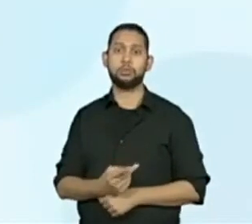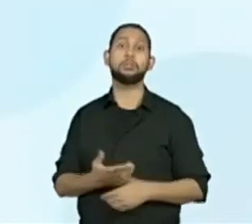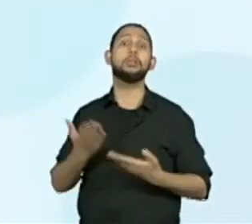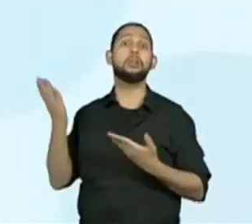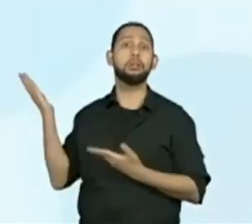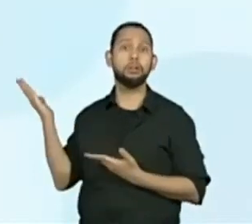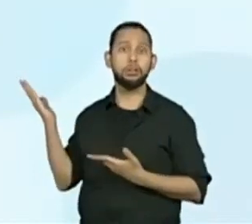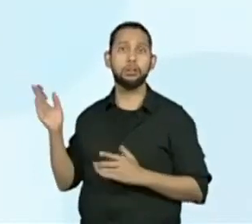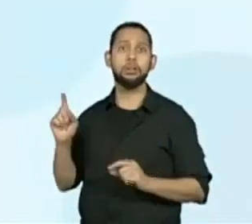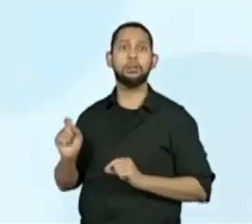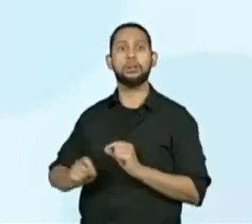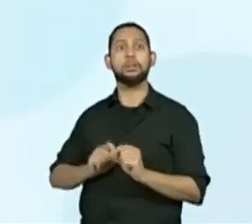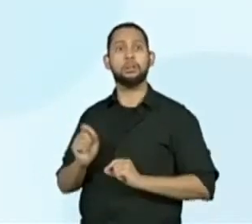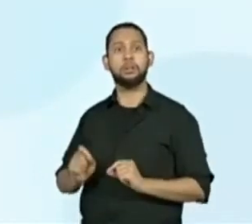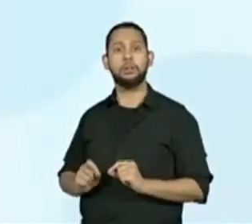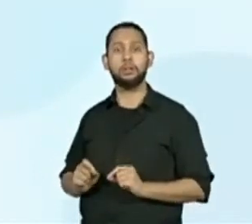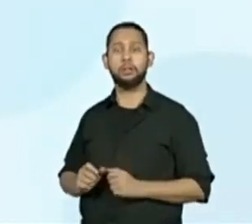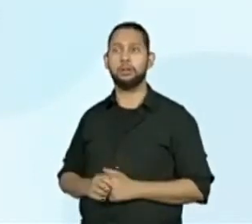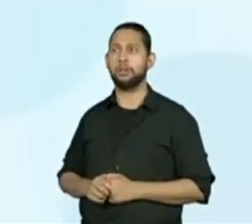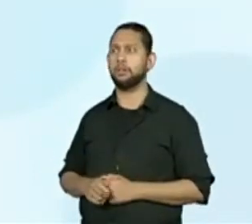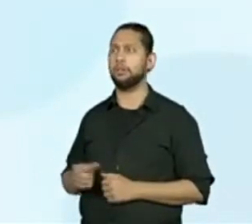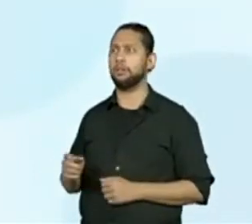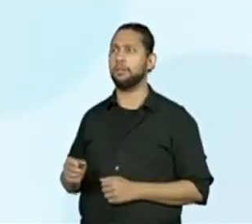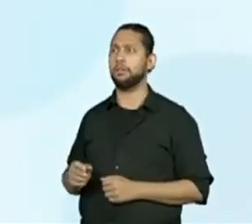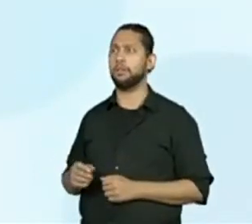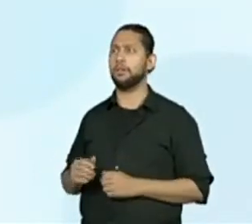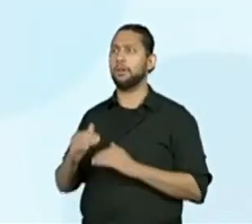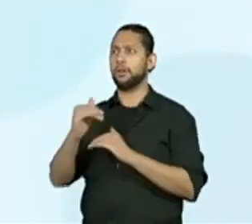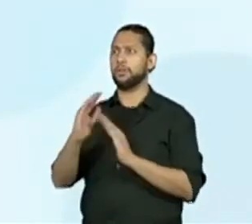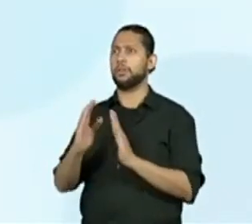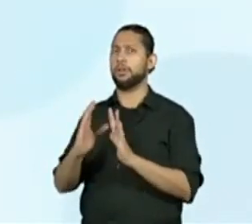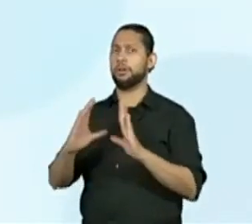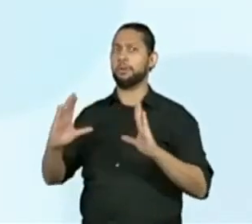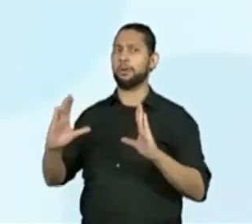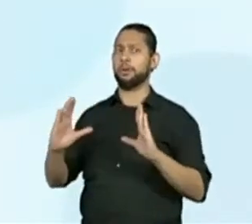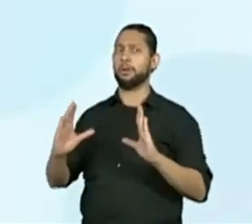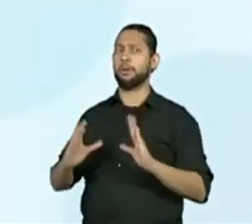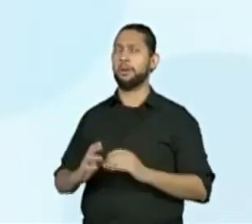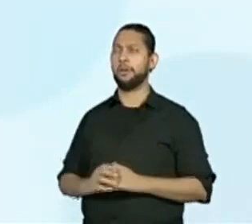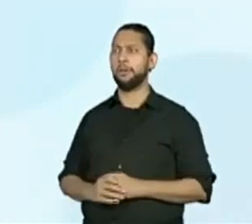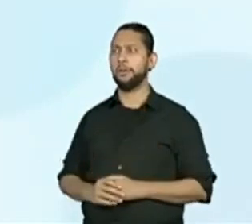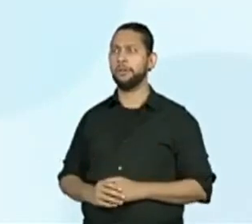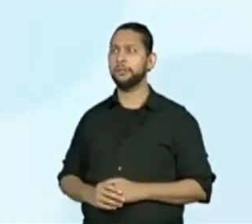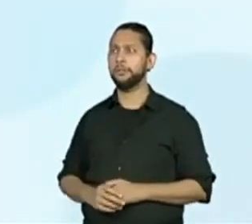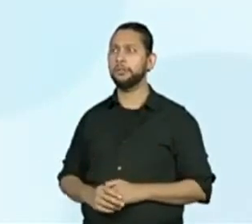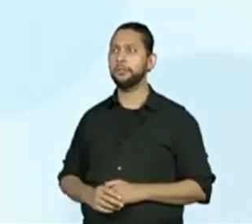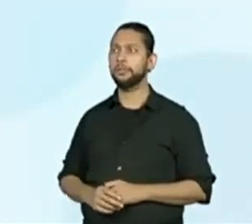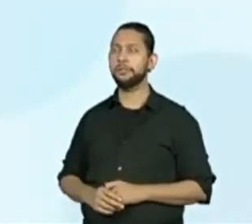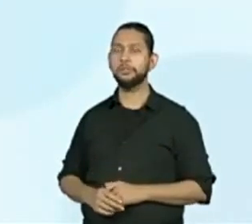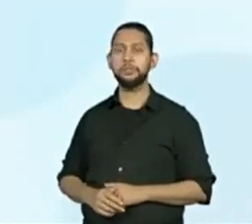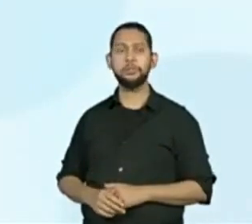Oi e aí é só mental também da caixinha senão vai ficar feio